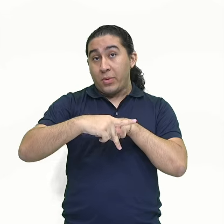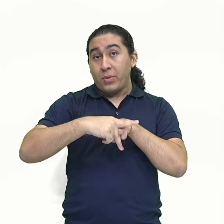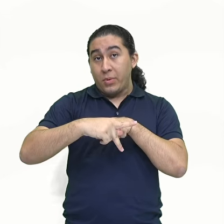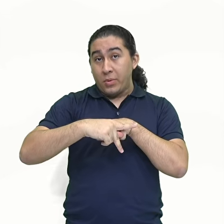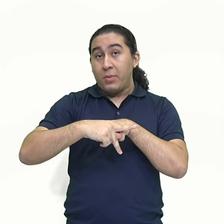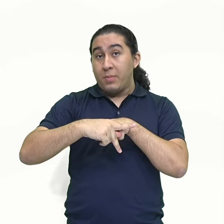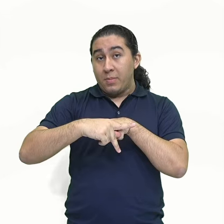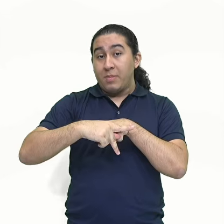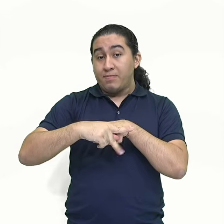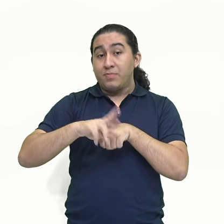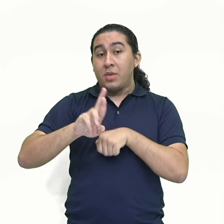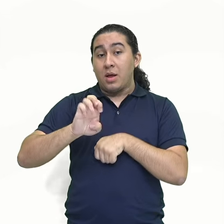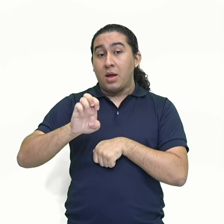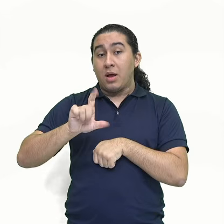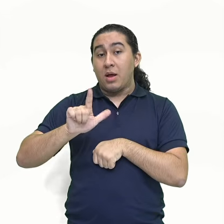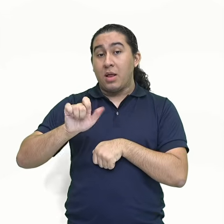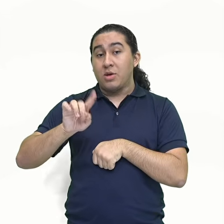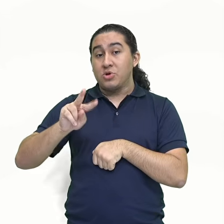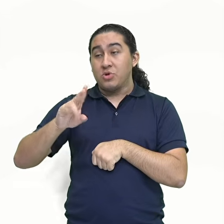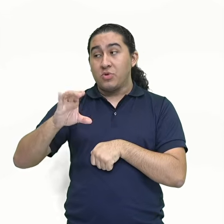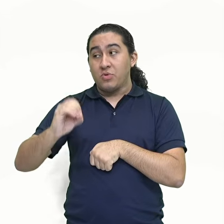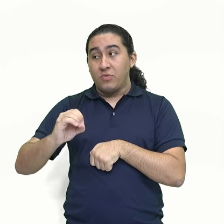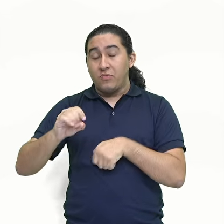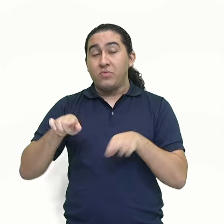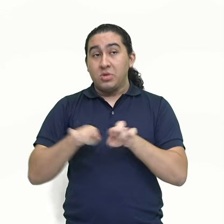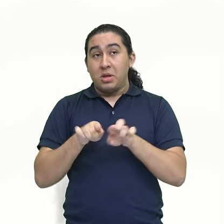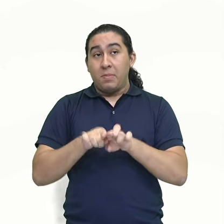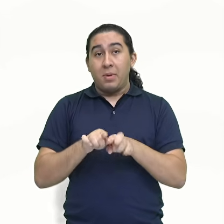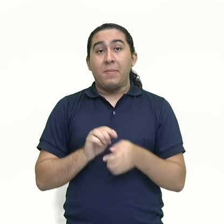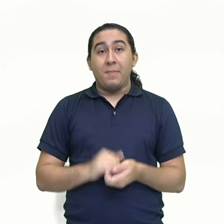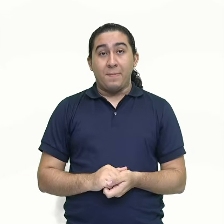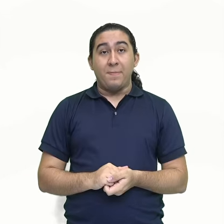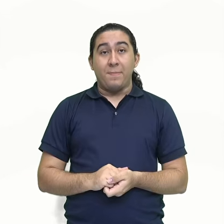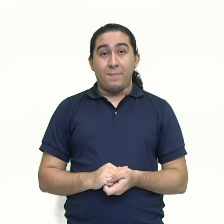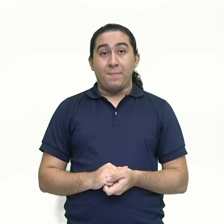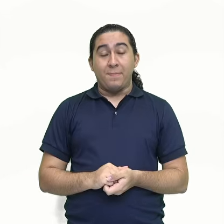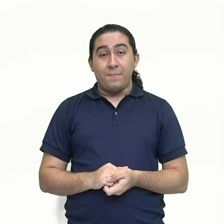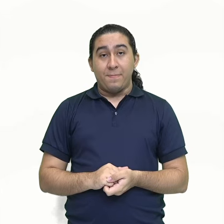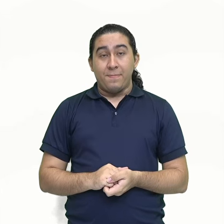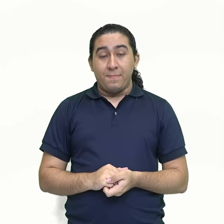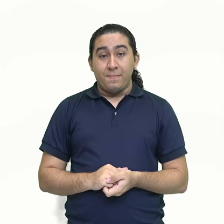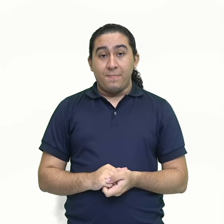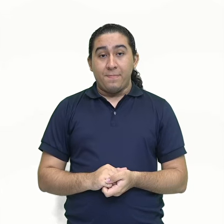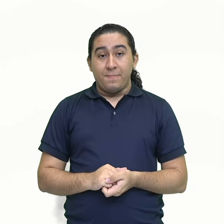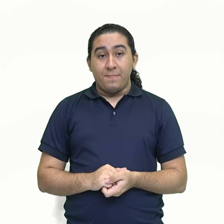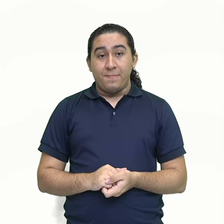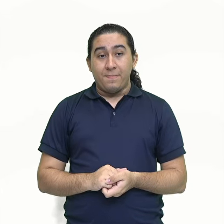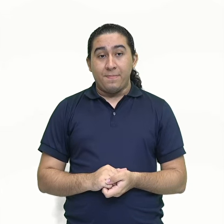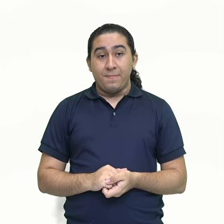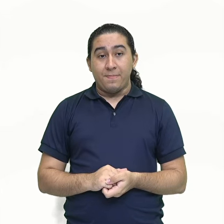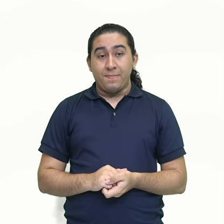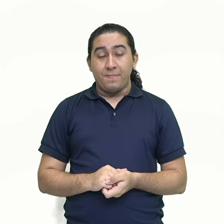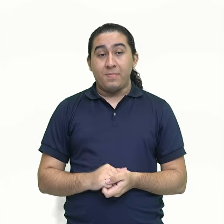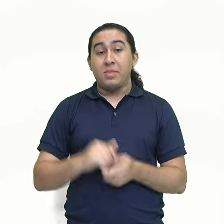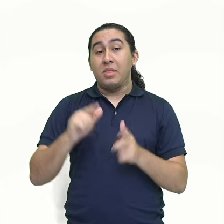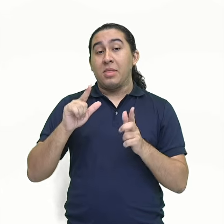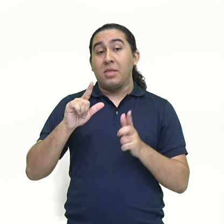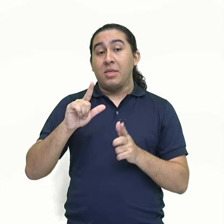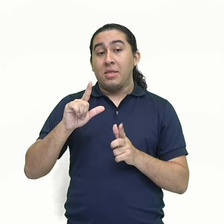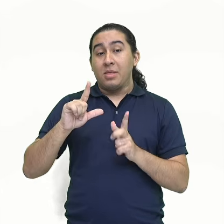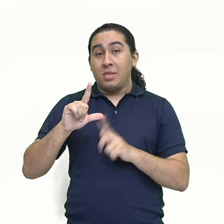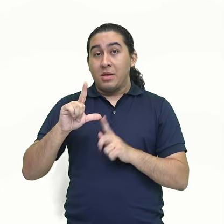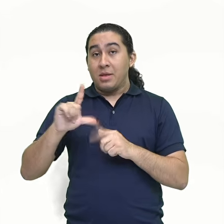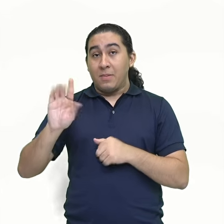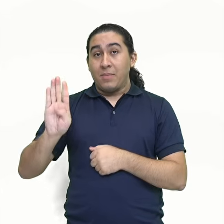relativo, tanto numa quanto na outra. A mocidade, a qual é preguiçosa, aqui pau, que nasce